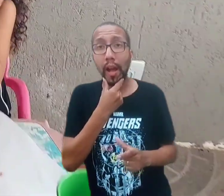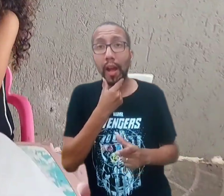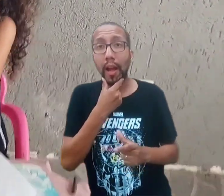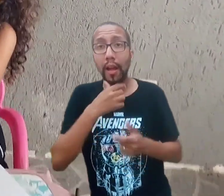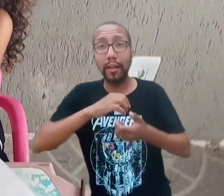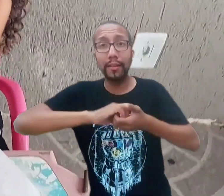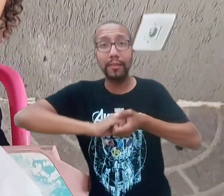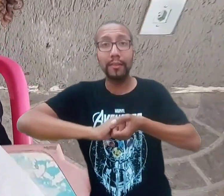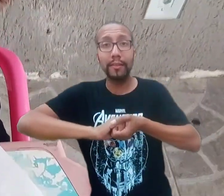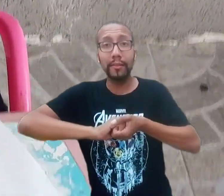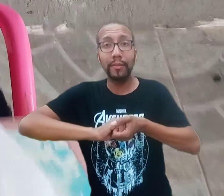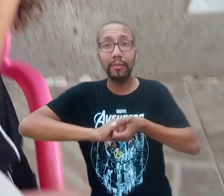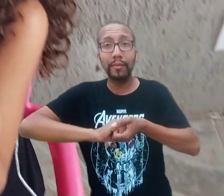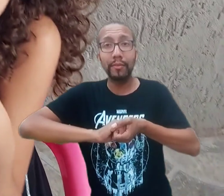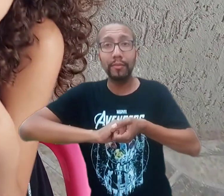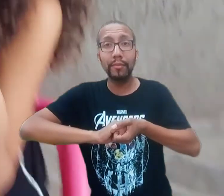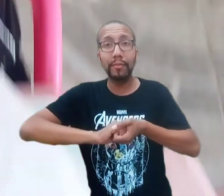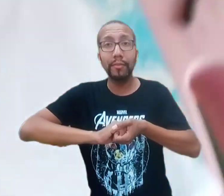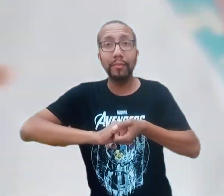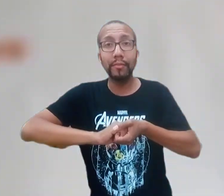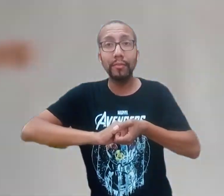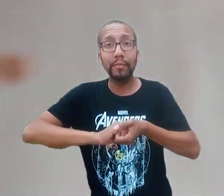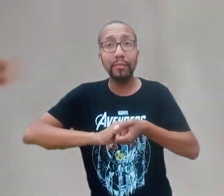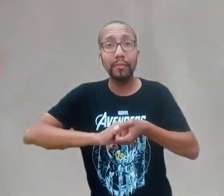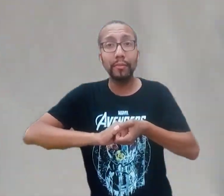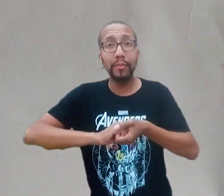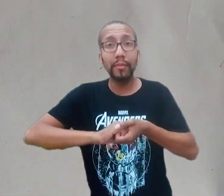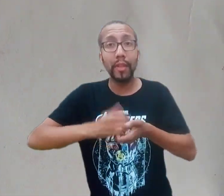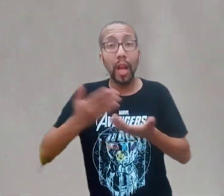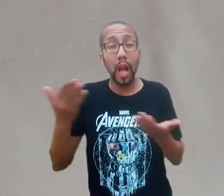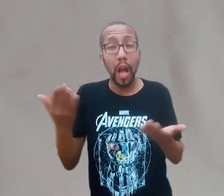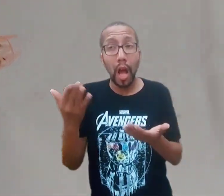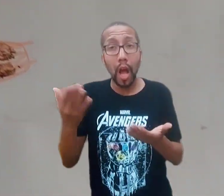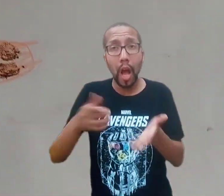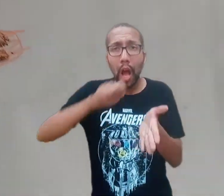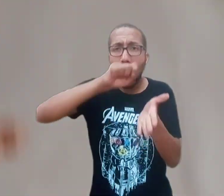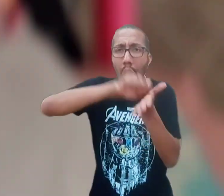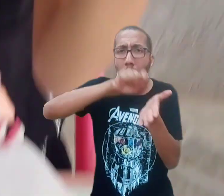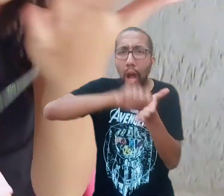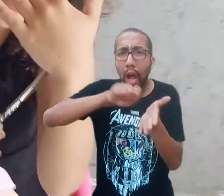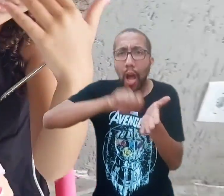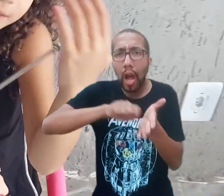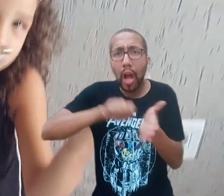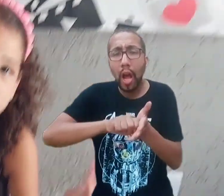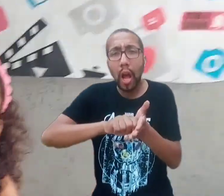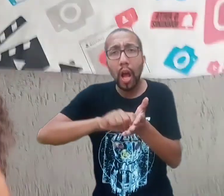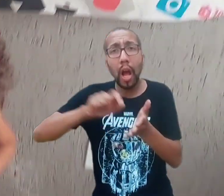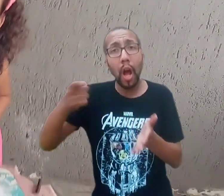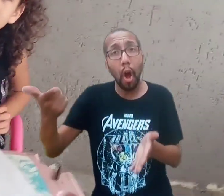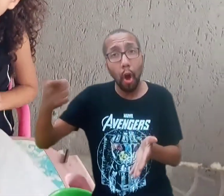pra biscoito cookies. Então peço que outro biscoito, mas é